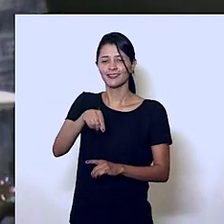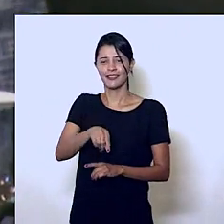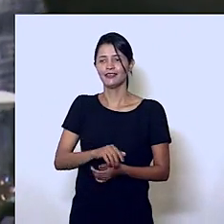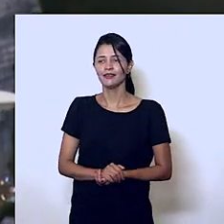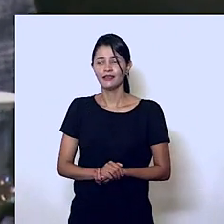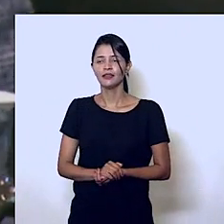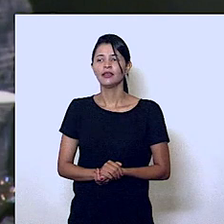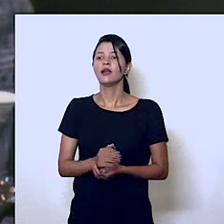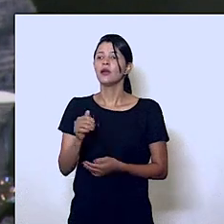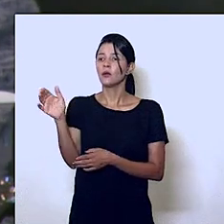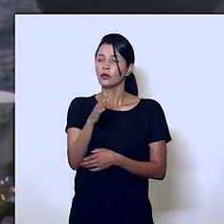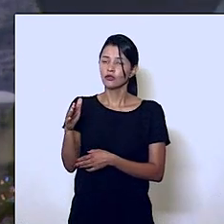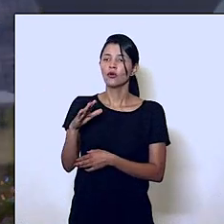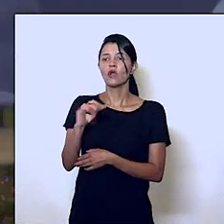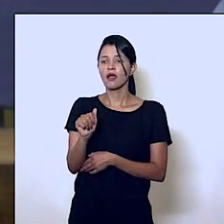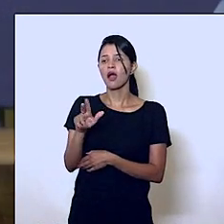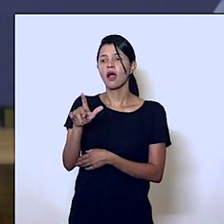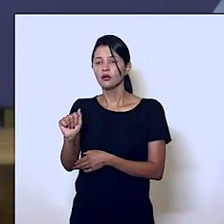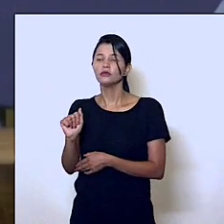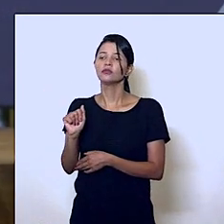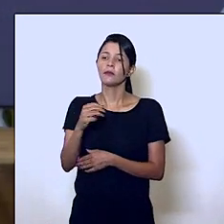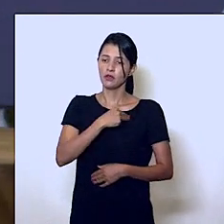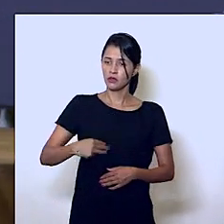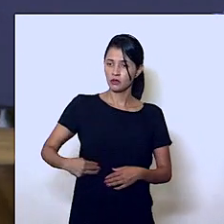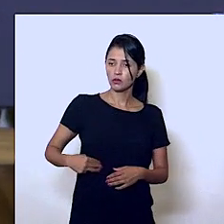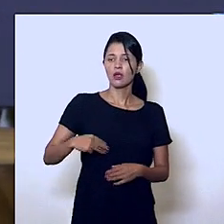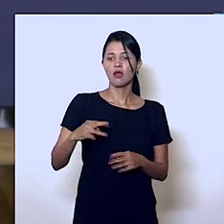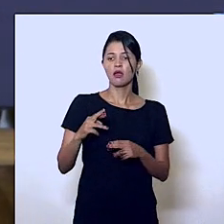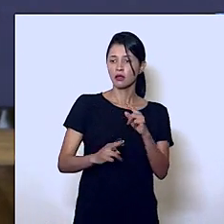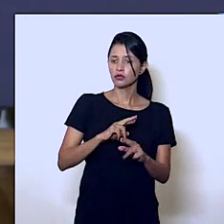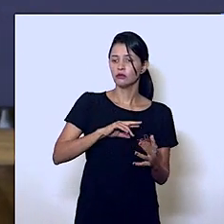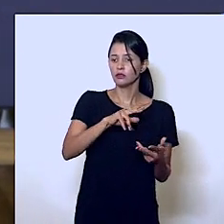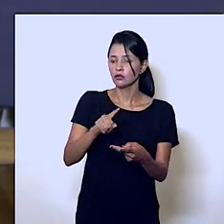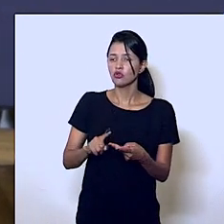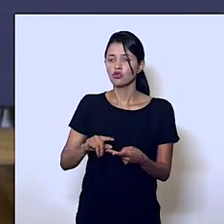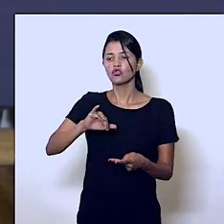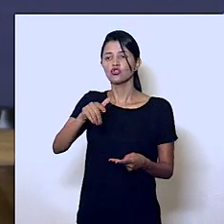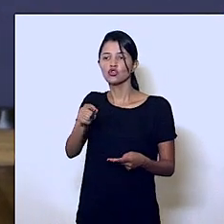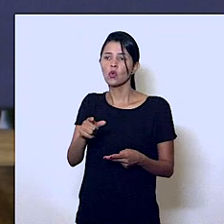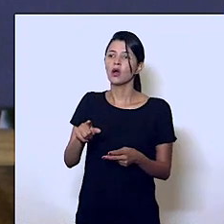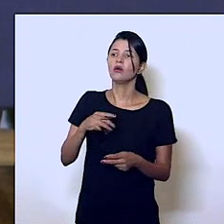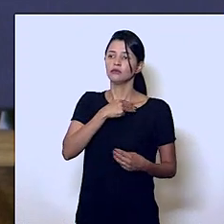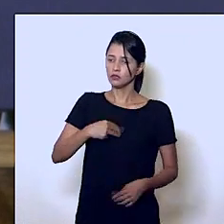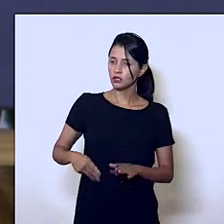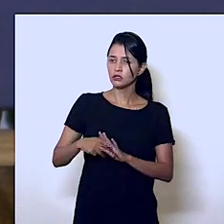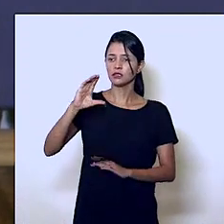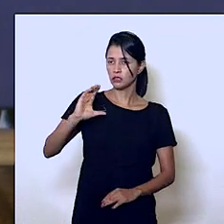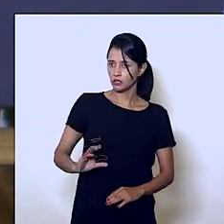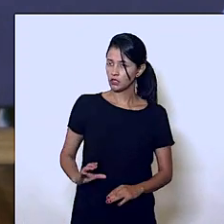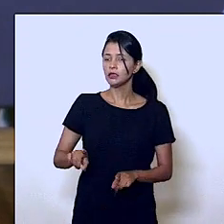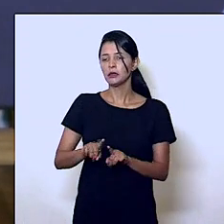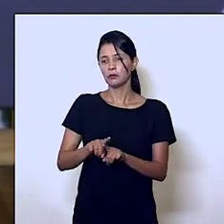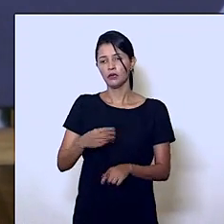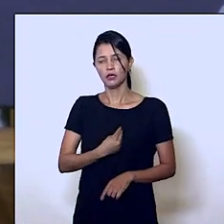França, ministro das Relações Exteriores, senhor João Inácio Ribeiro Roma Neto, ministro da Cidadania, embaixador Fernando Simas